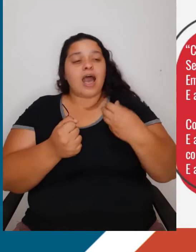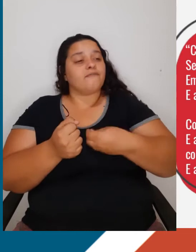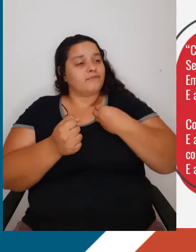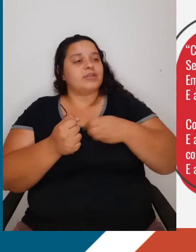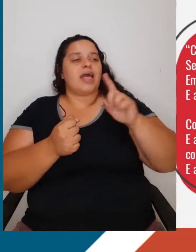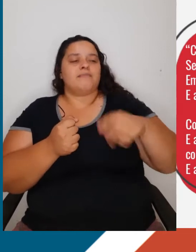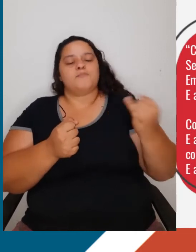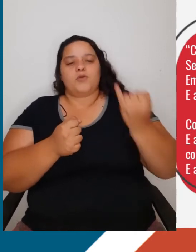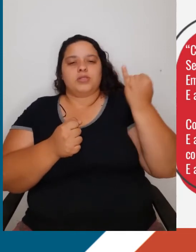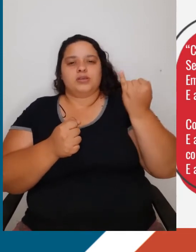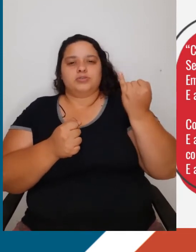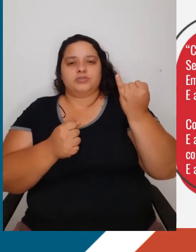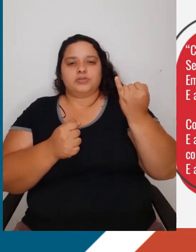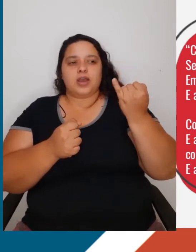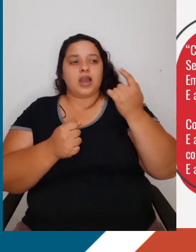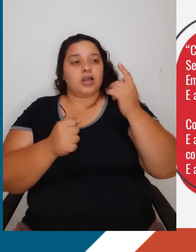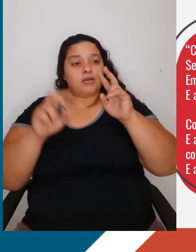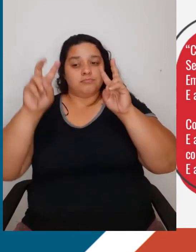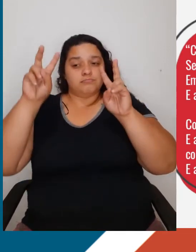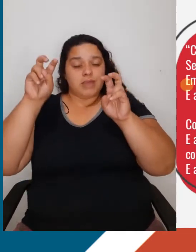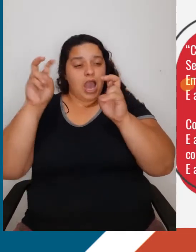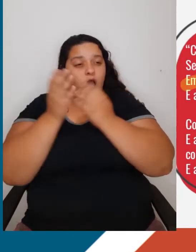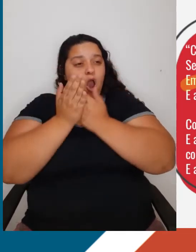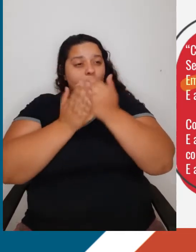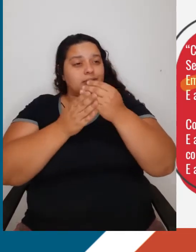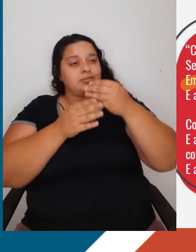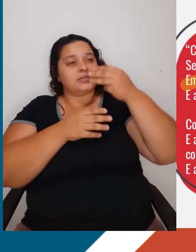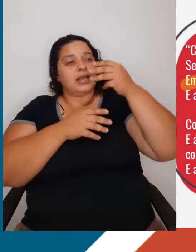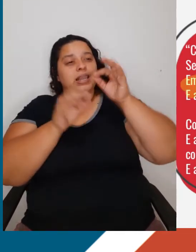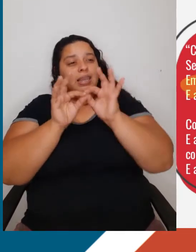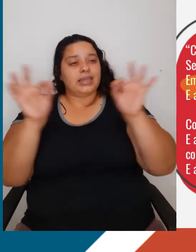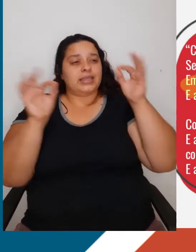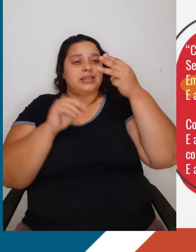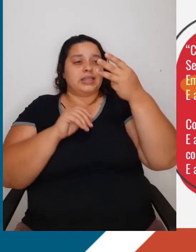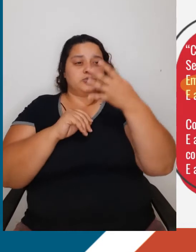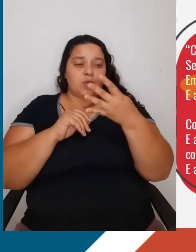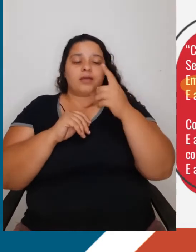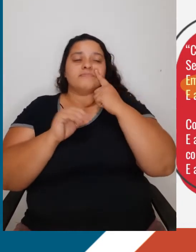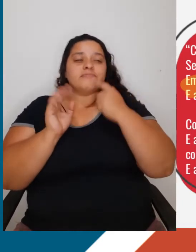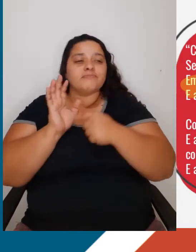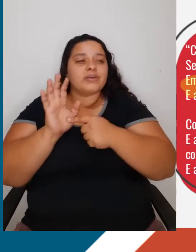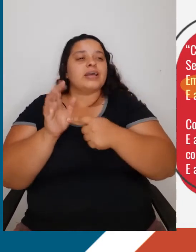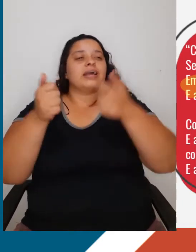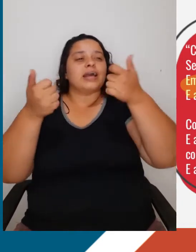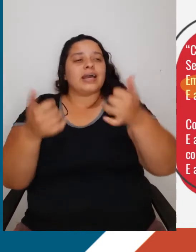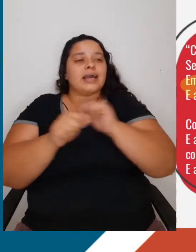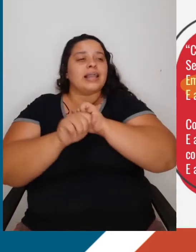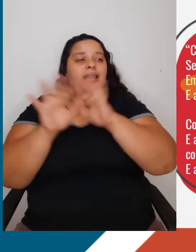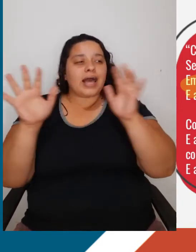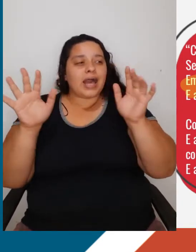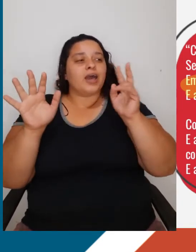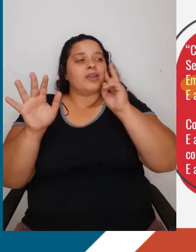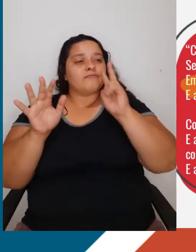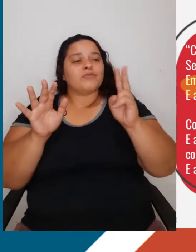vida vale a pena. Já na primeira estrofe, os versos 3 e 4 exemplificam claramente o engajamento na poesia de